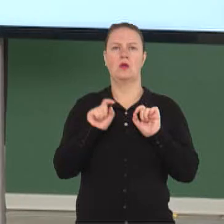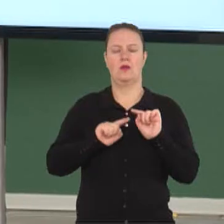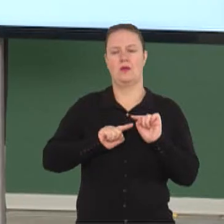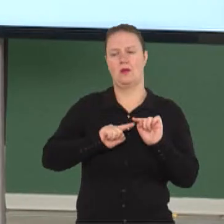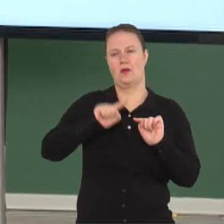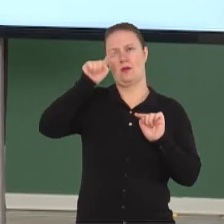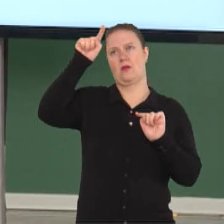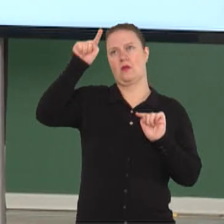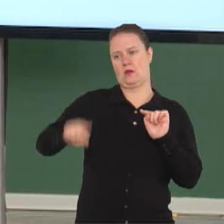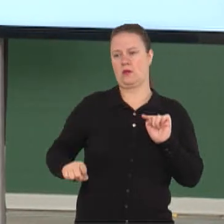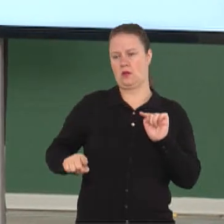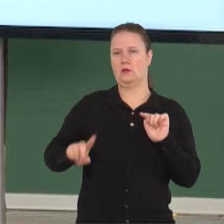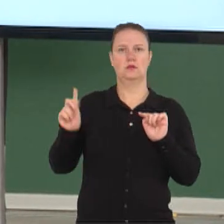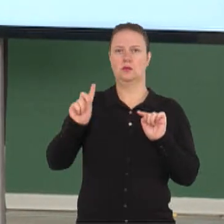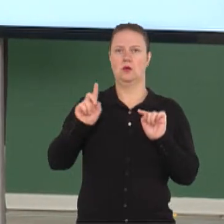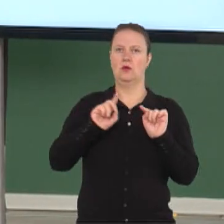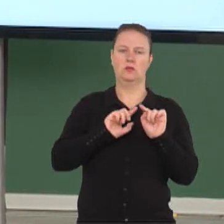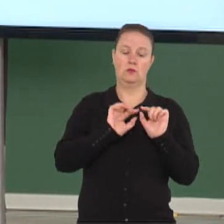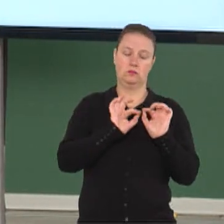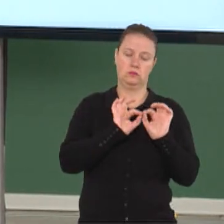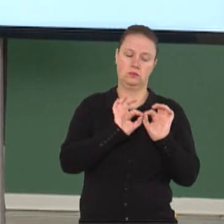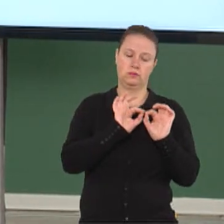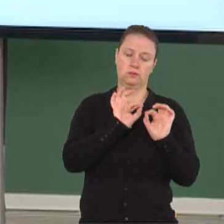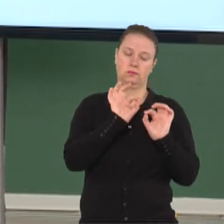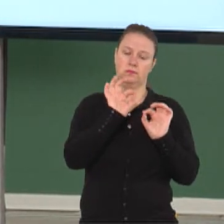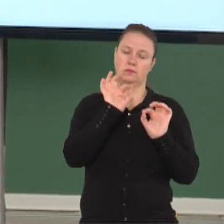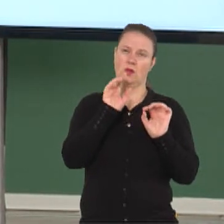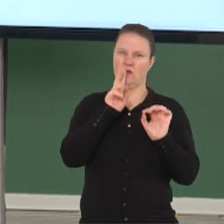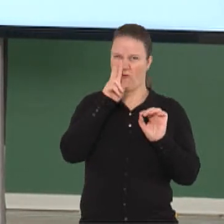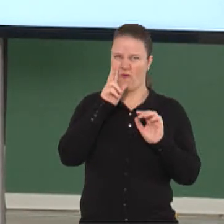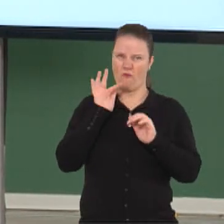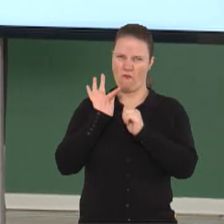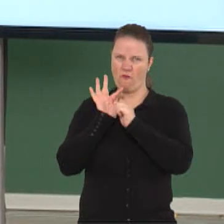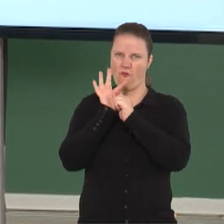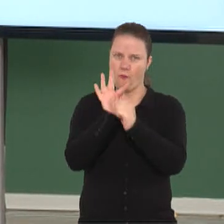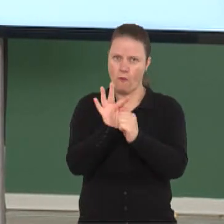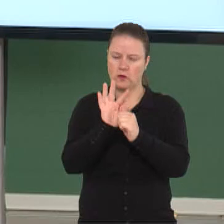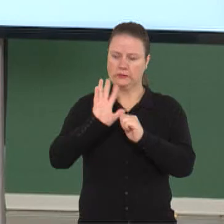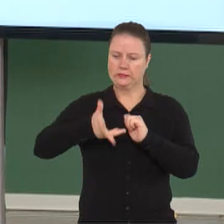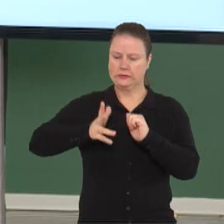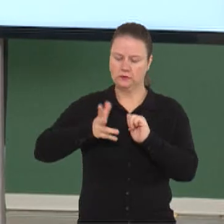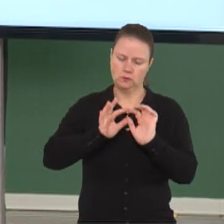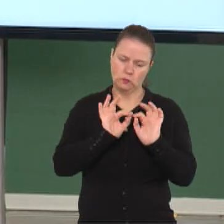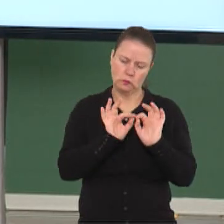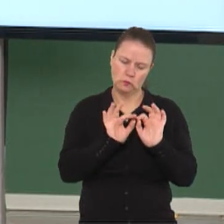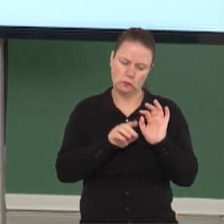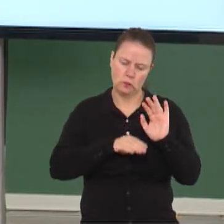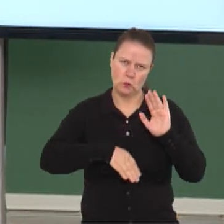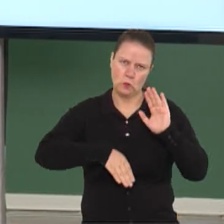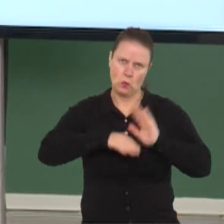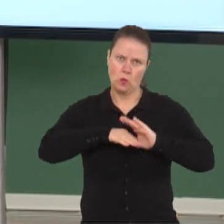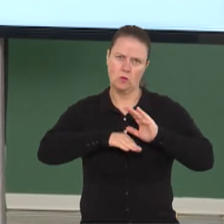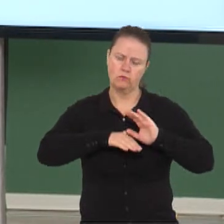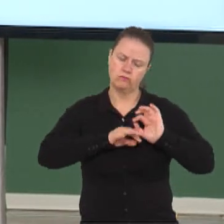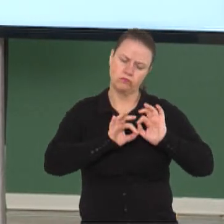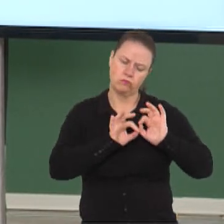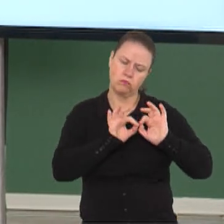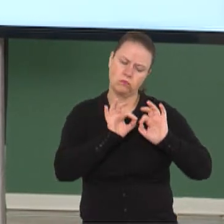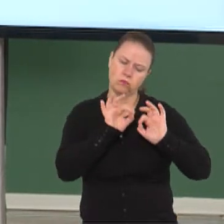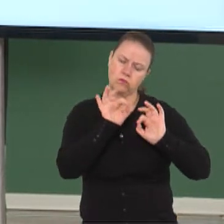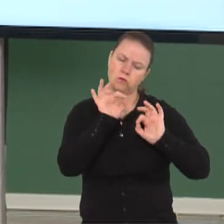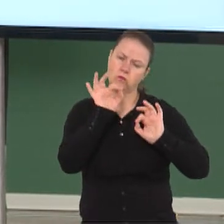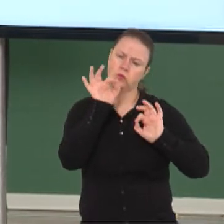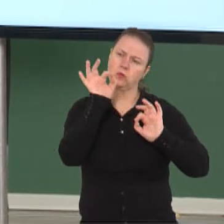alto e cai, não. Ela, né, tem uma força, uma aceleração que foi dada nessa bola, então ela faz uma curva chamada